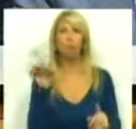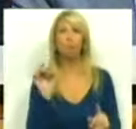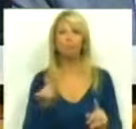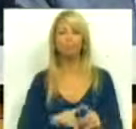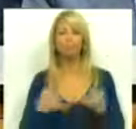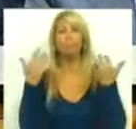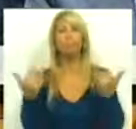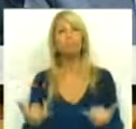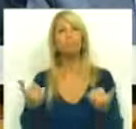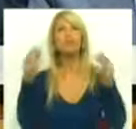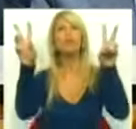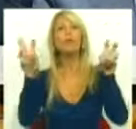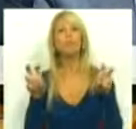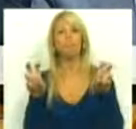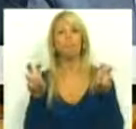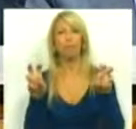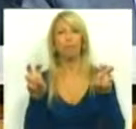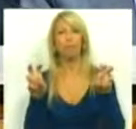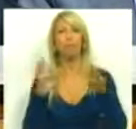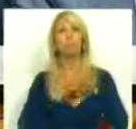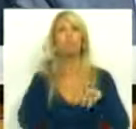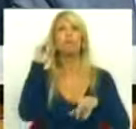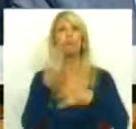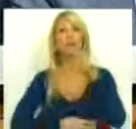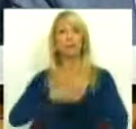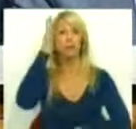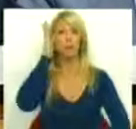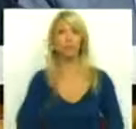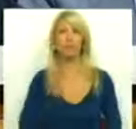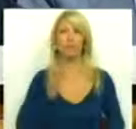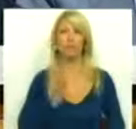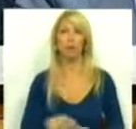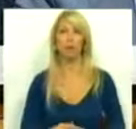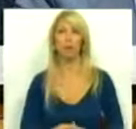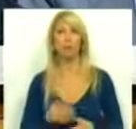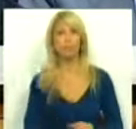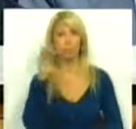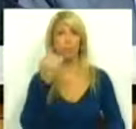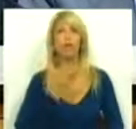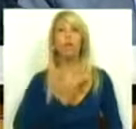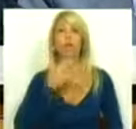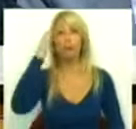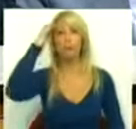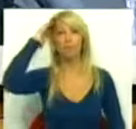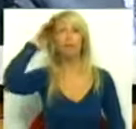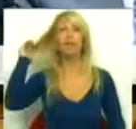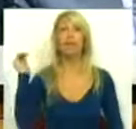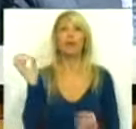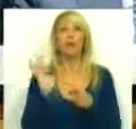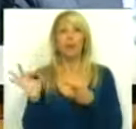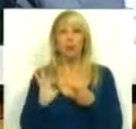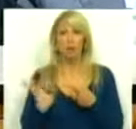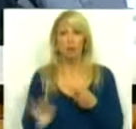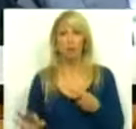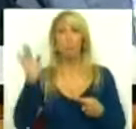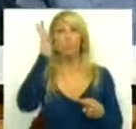Passava agora a outro tema que se prende com os deficientes das Forças Armadas. Para o PSD, a especificidade dos